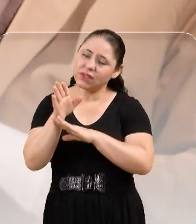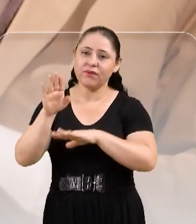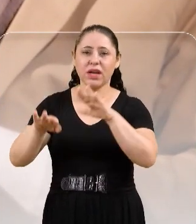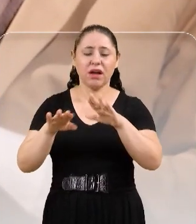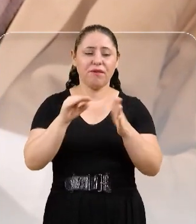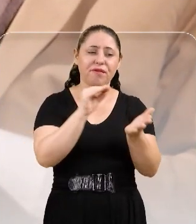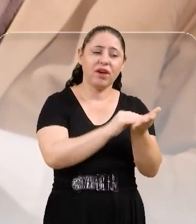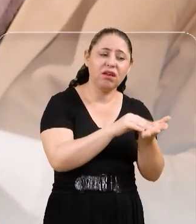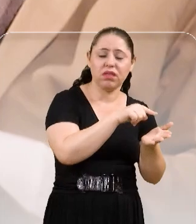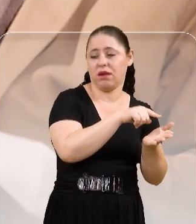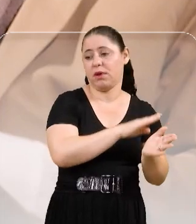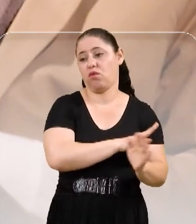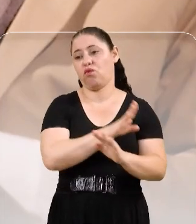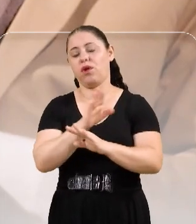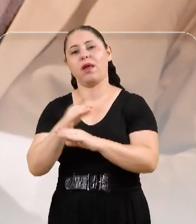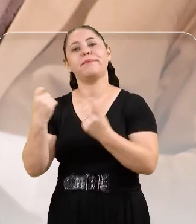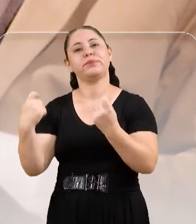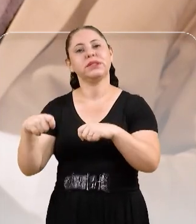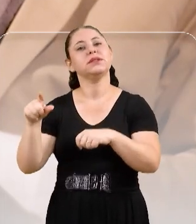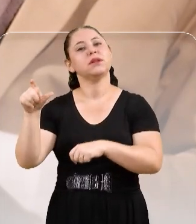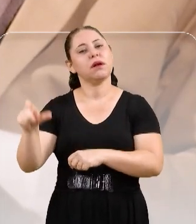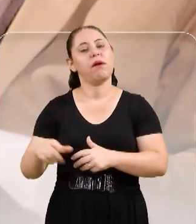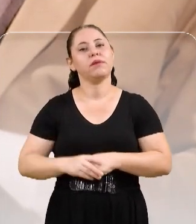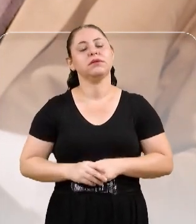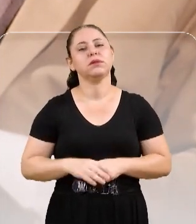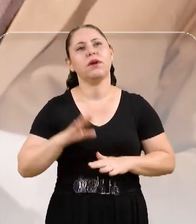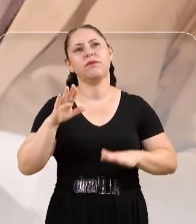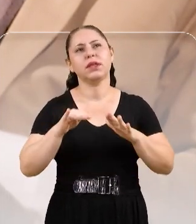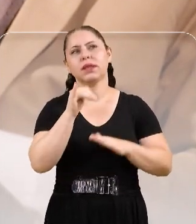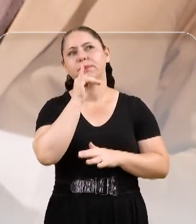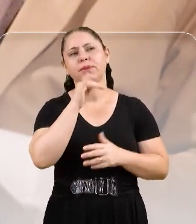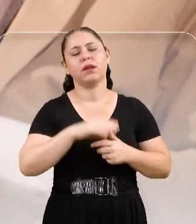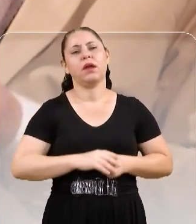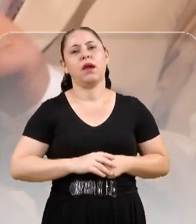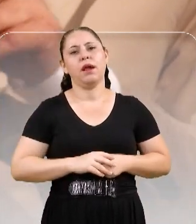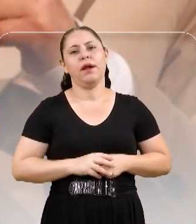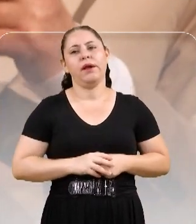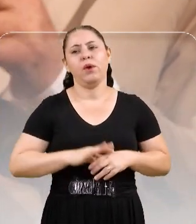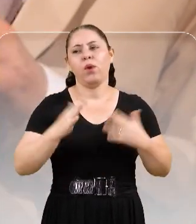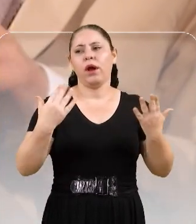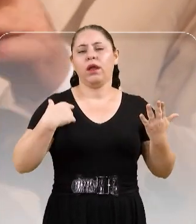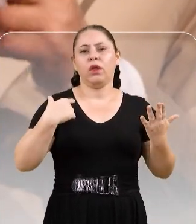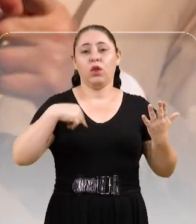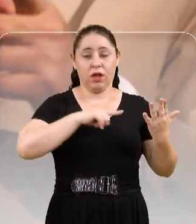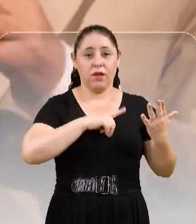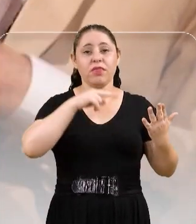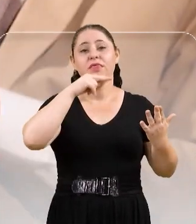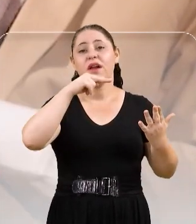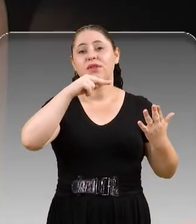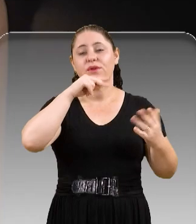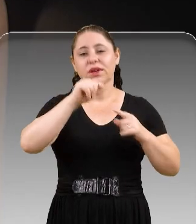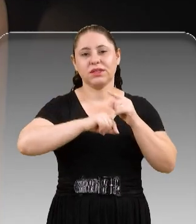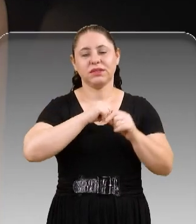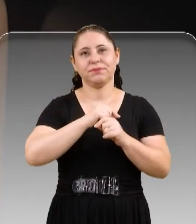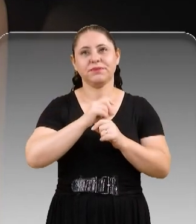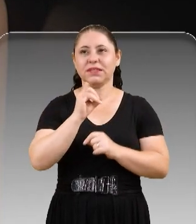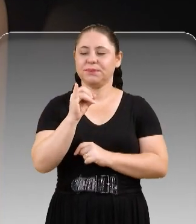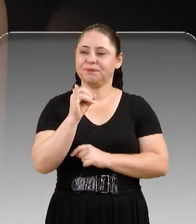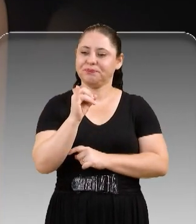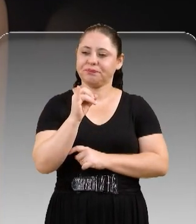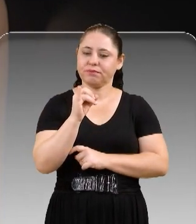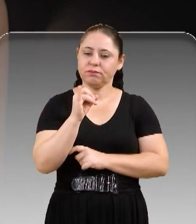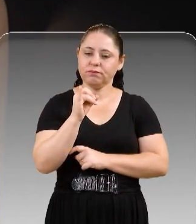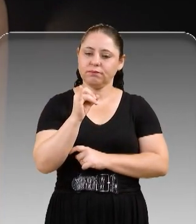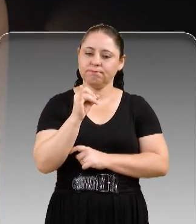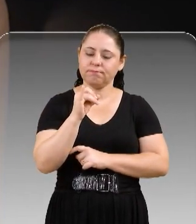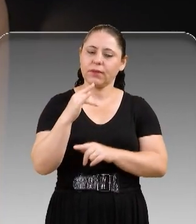Eu até acho que essas ausências depois elas são compensadas pelos netos. Porque se você, não, por